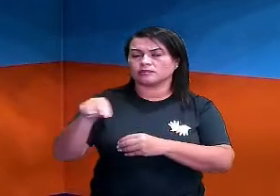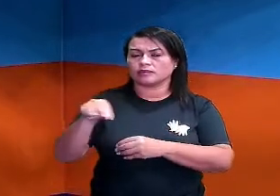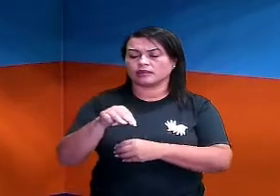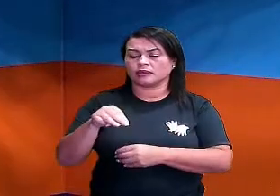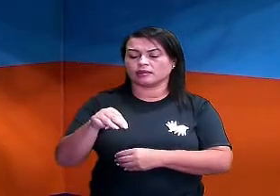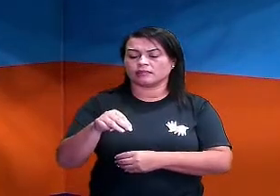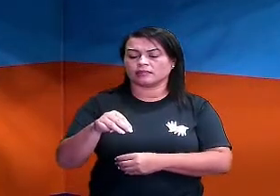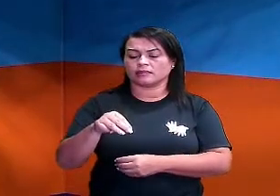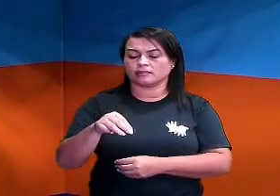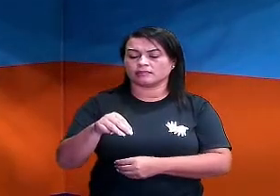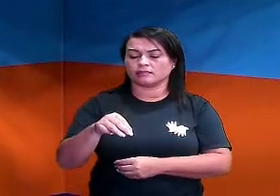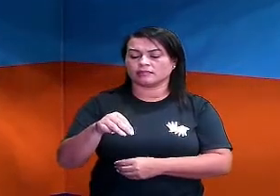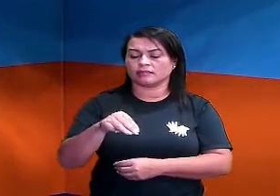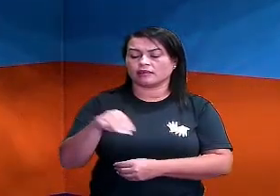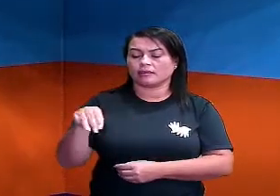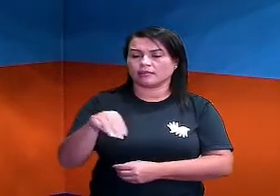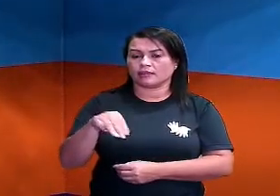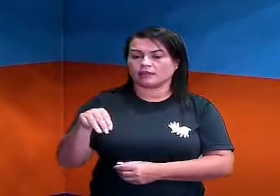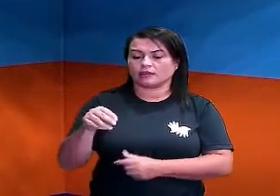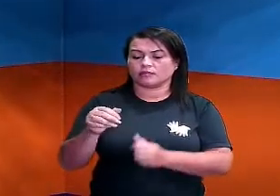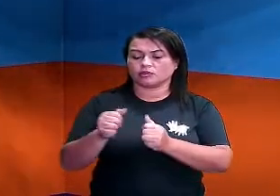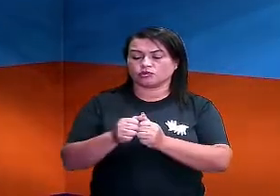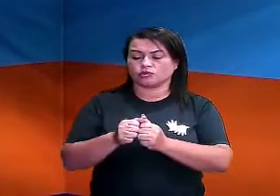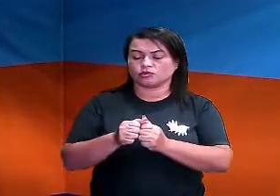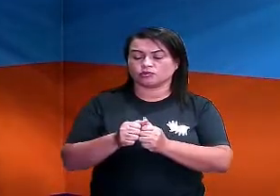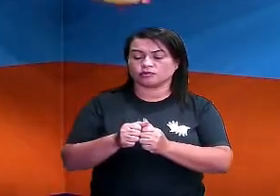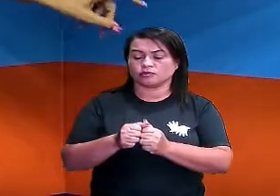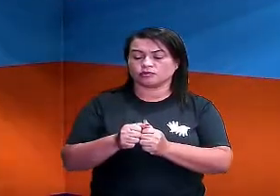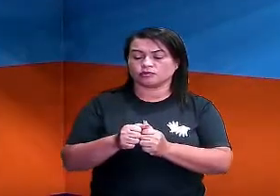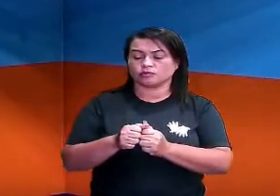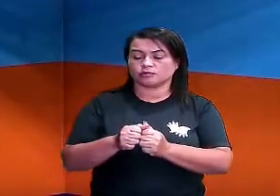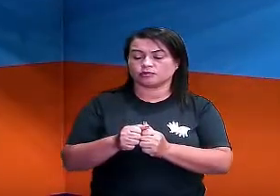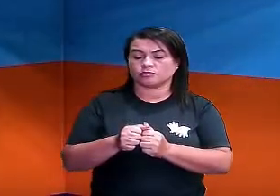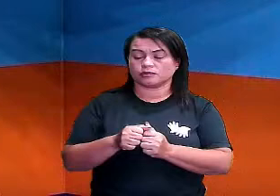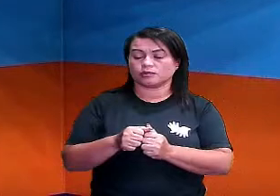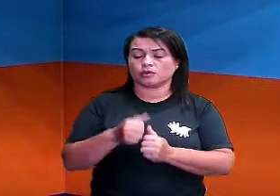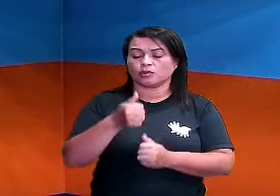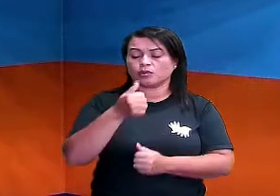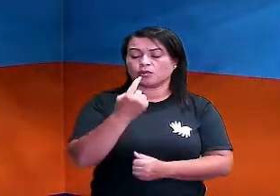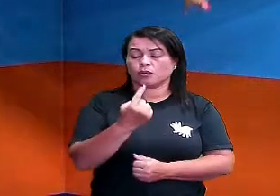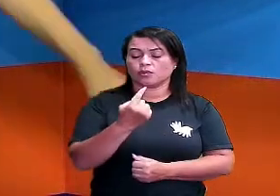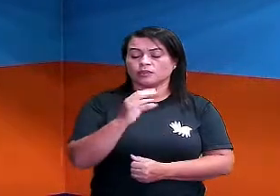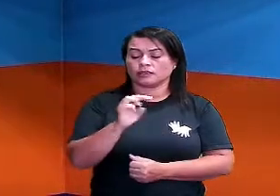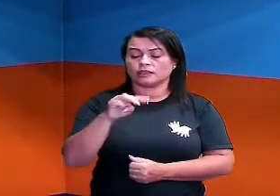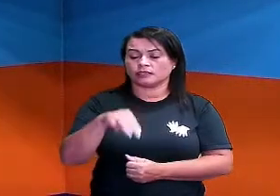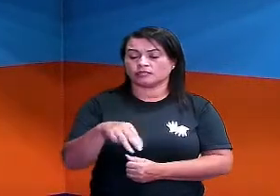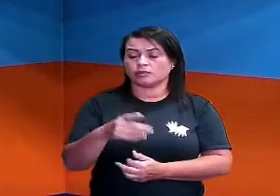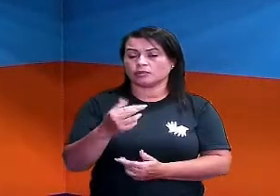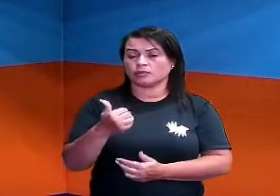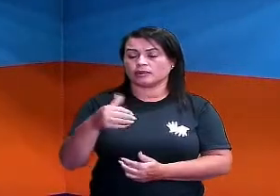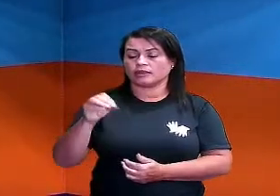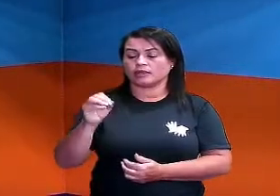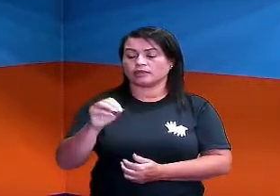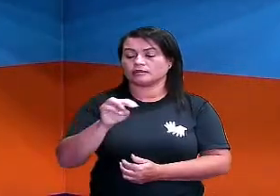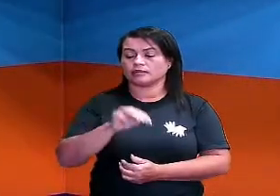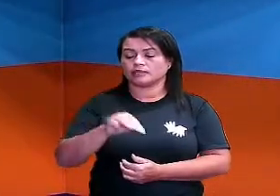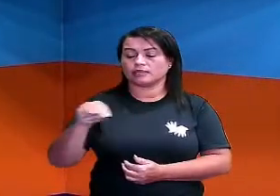é 2m juntos, tá? mm. Então, 1 centímetro igual a 10 milímetros.